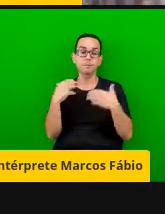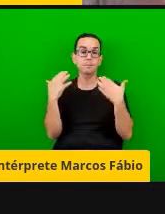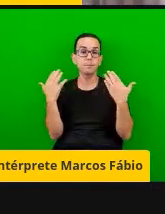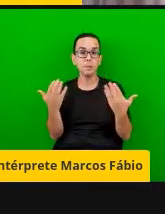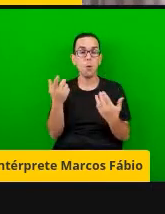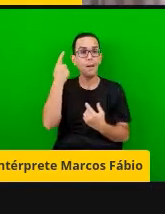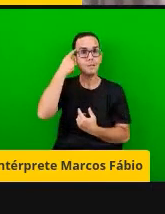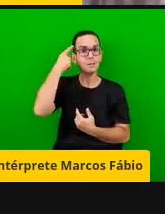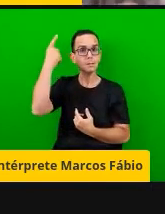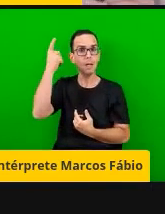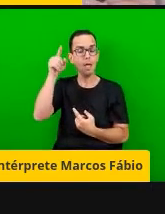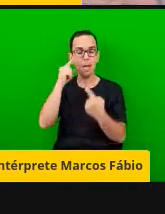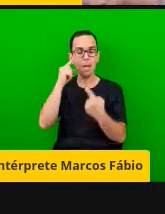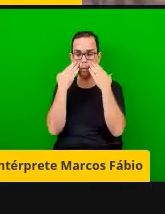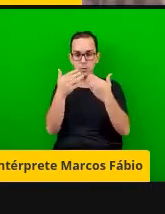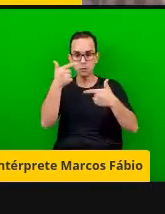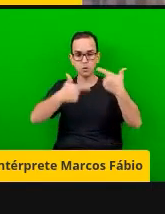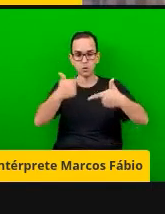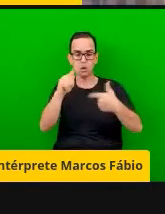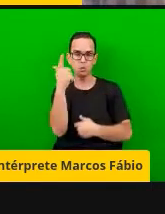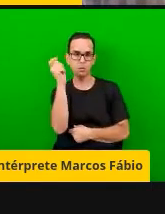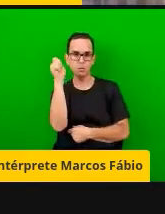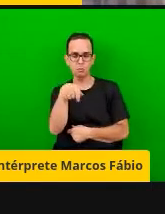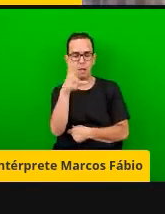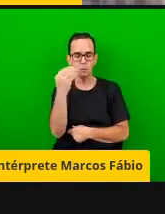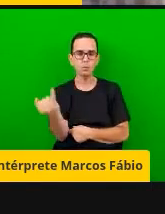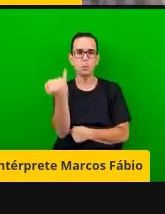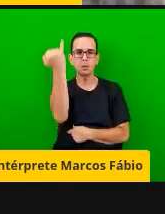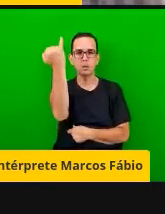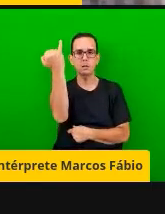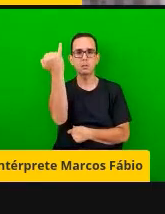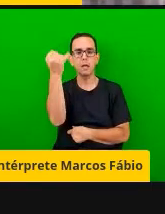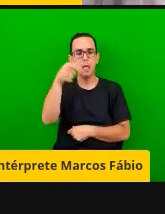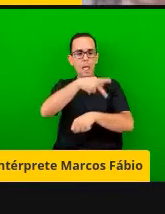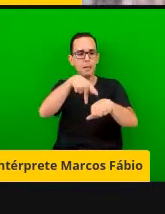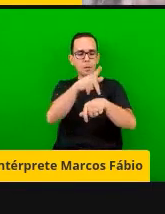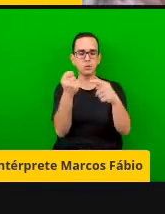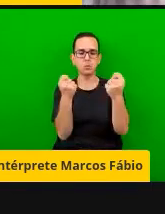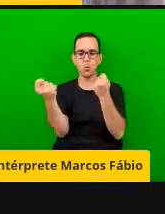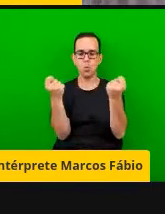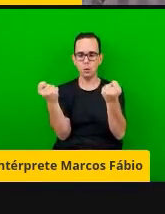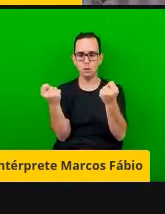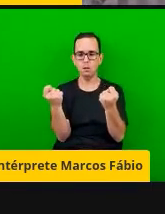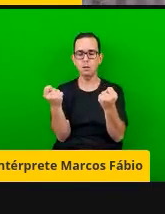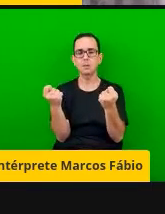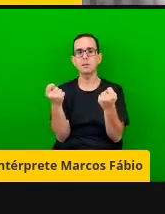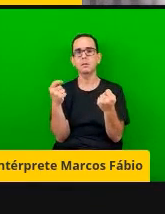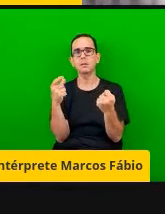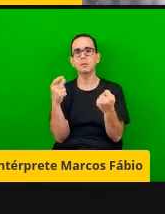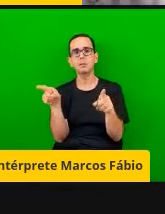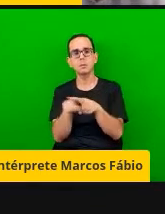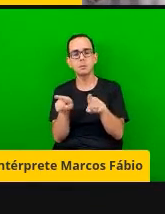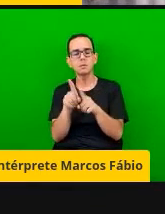estrategicamente, do ponto de vista geopolítico, é fundamental. Esses países controlam, tá? Só para a gente ir fazendo